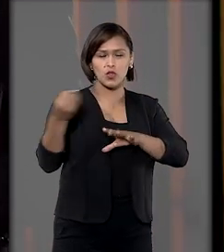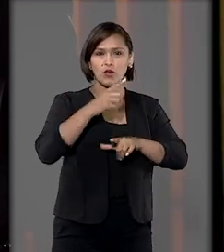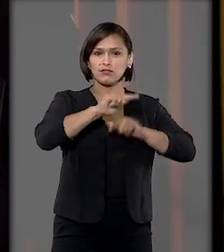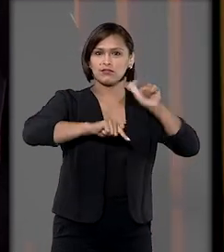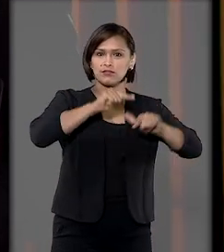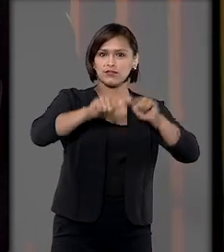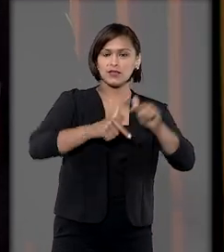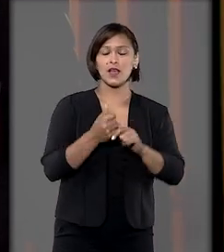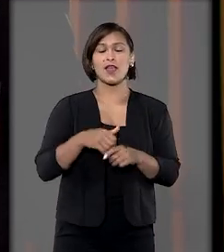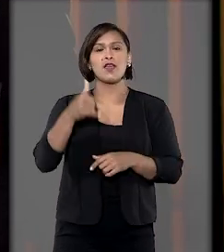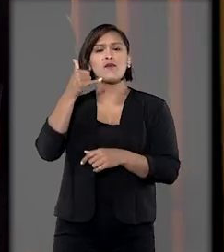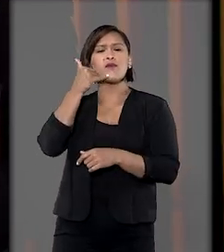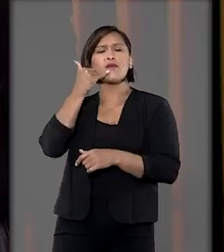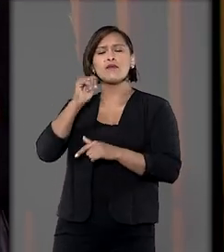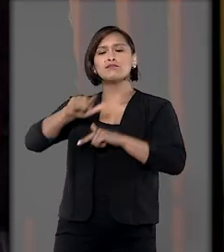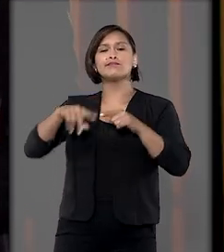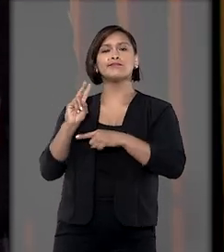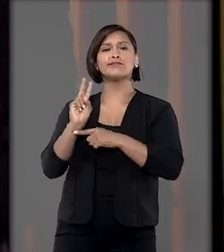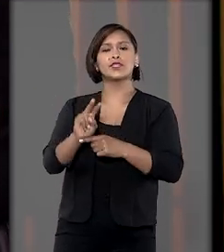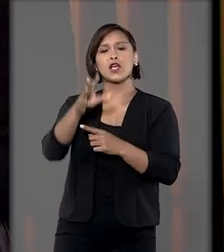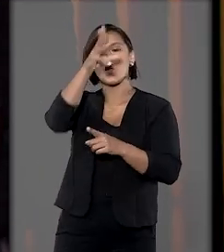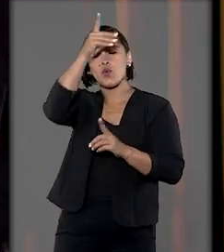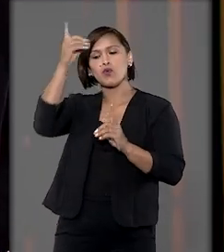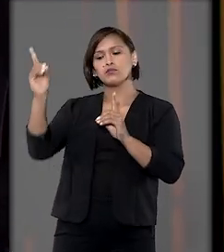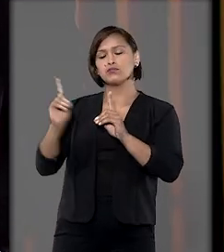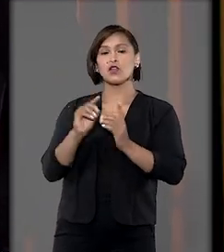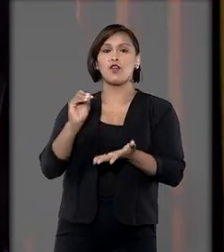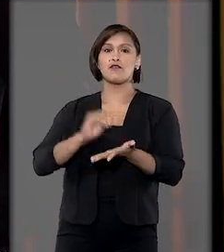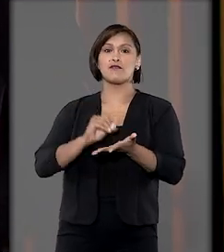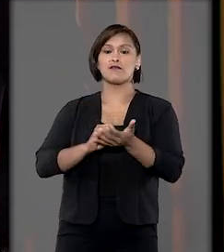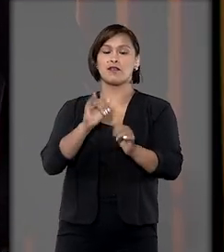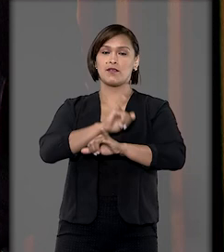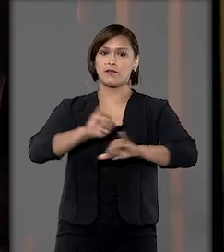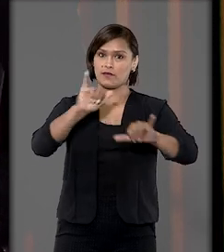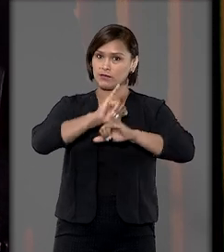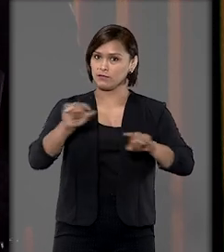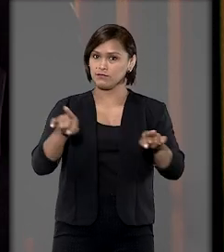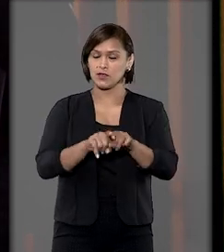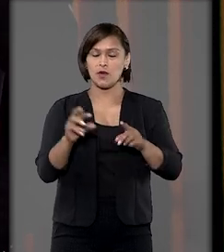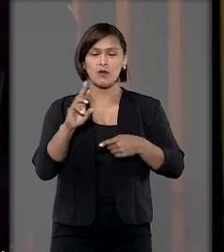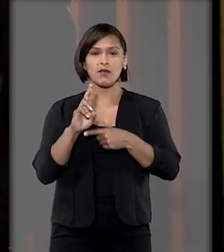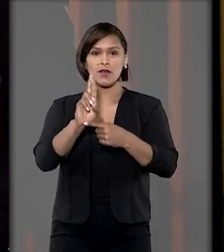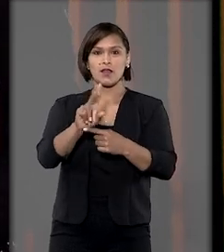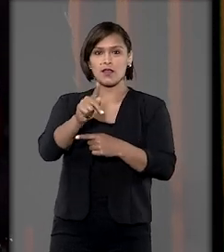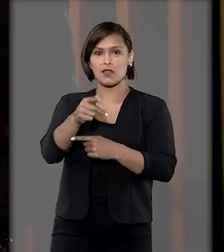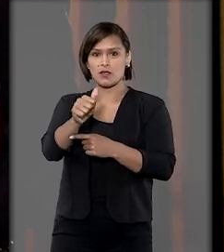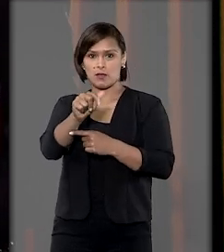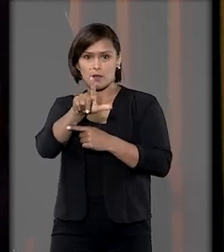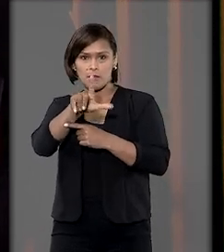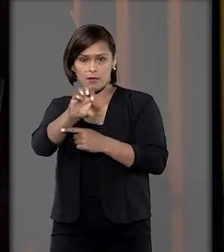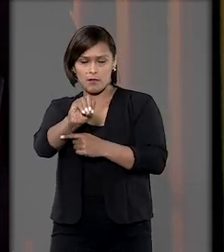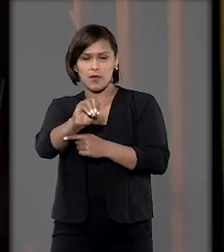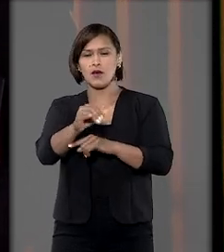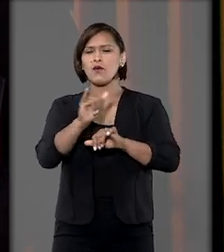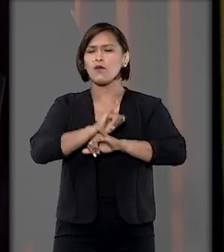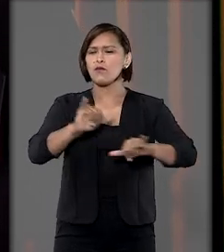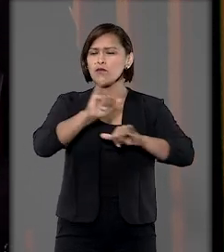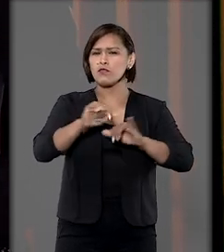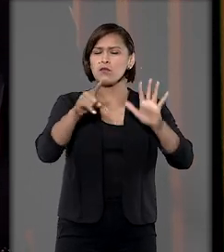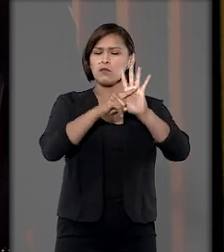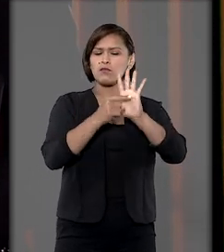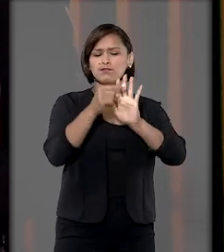novos serviços em plano de celular sem o consentimento do contratante. O relator, ministro Paulo de Tarso